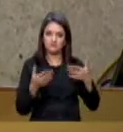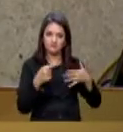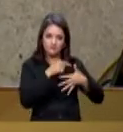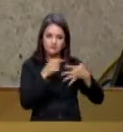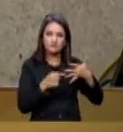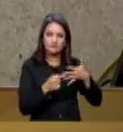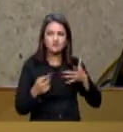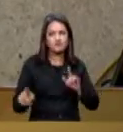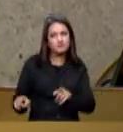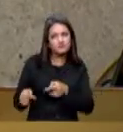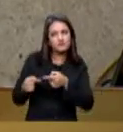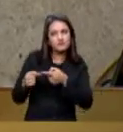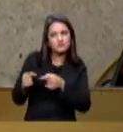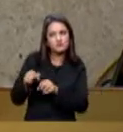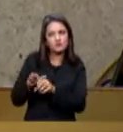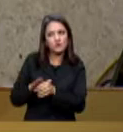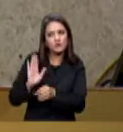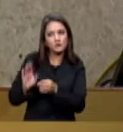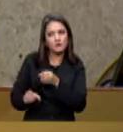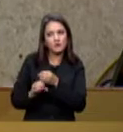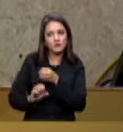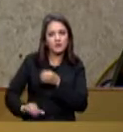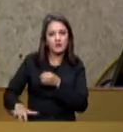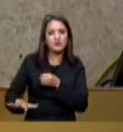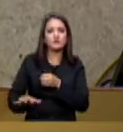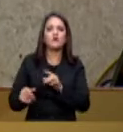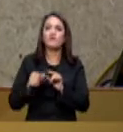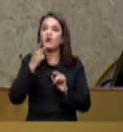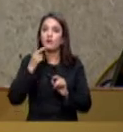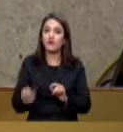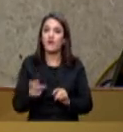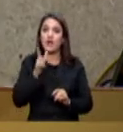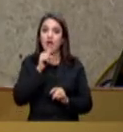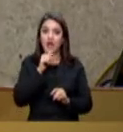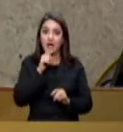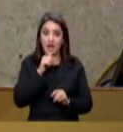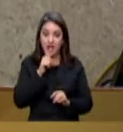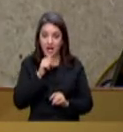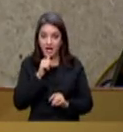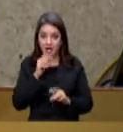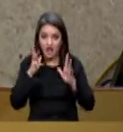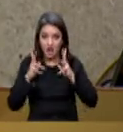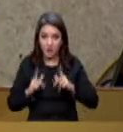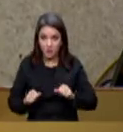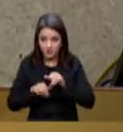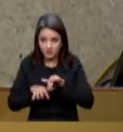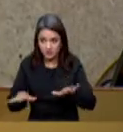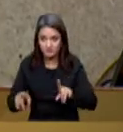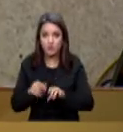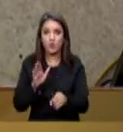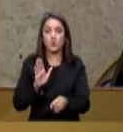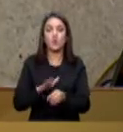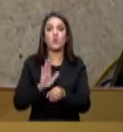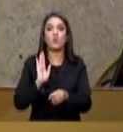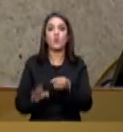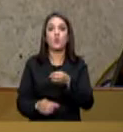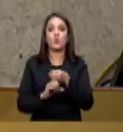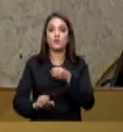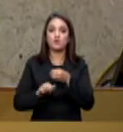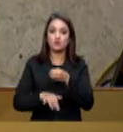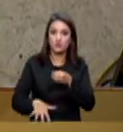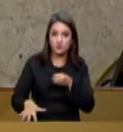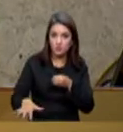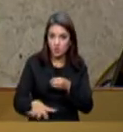básico, tem-se a constatação de que a distribuição de água, o tratamento de esgoto e o manejo